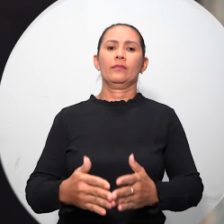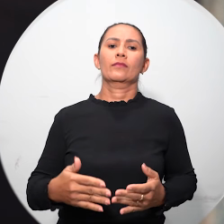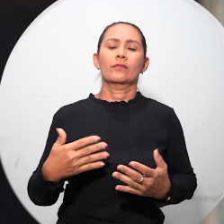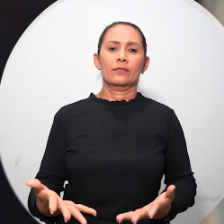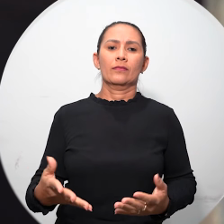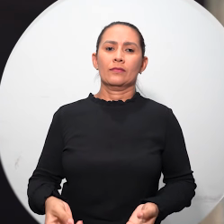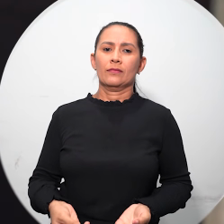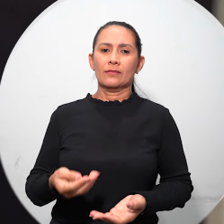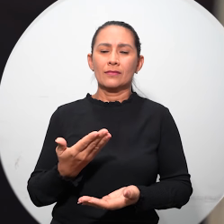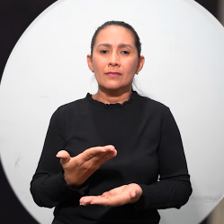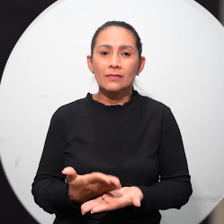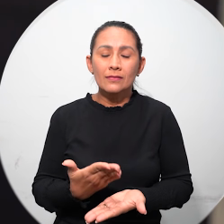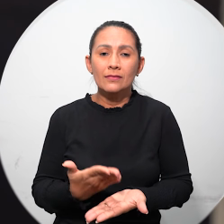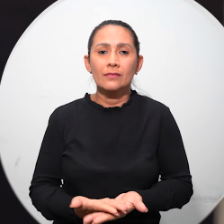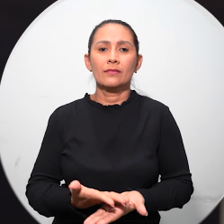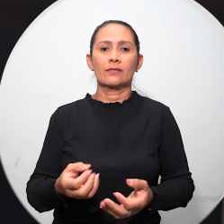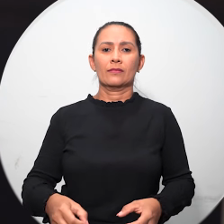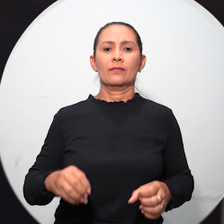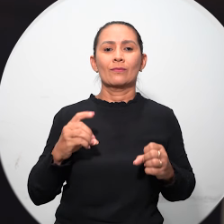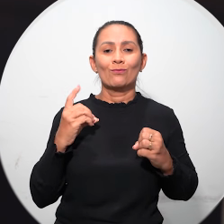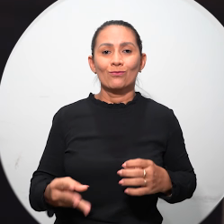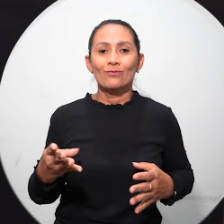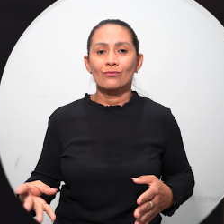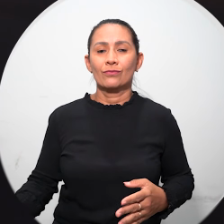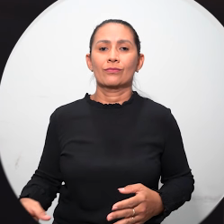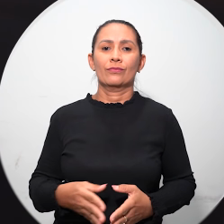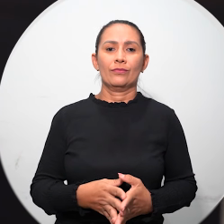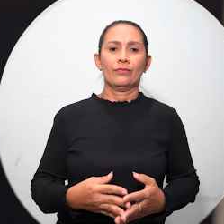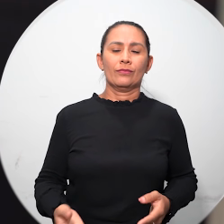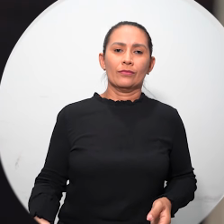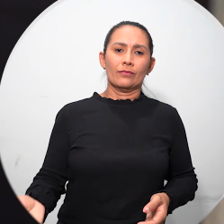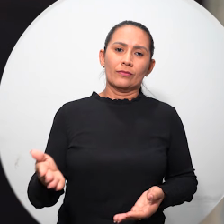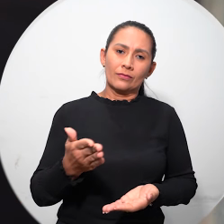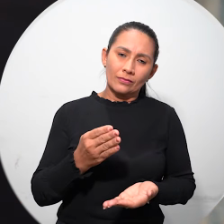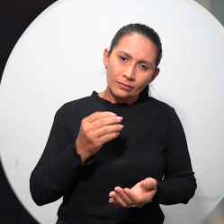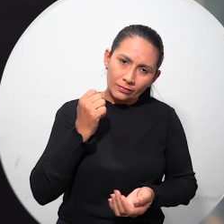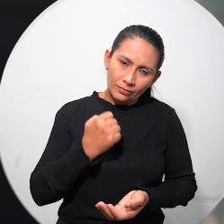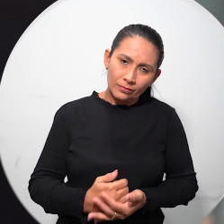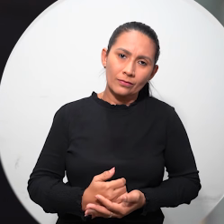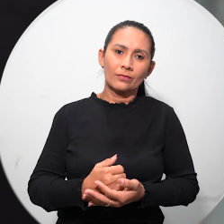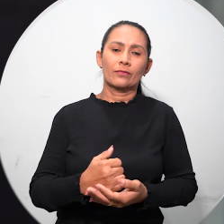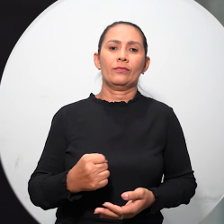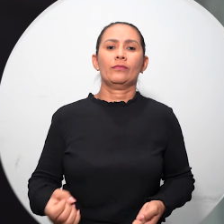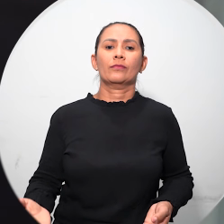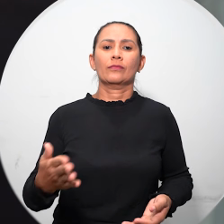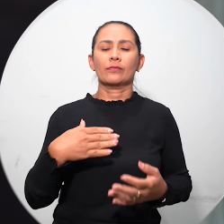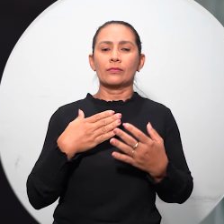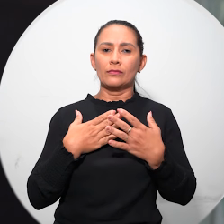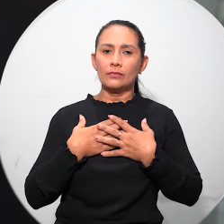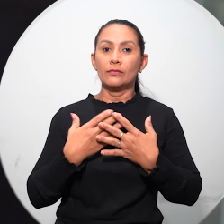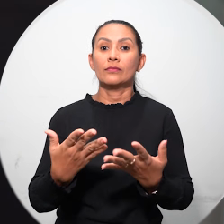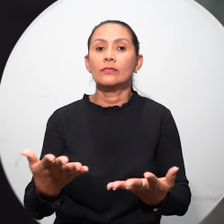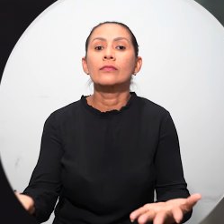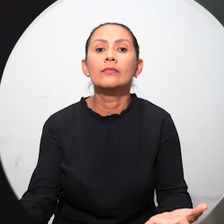Precisamos urgentemente preservar, reflorestar. Ajude-nos, por favor. Precisamos conscientizar, olhar, amar e apreciar